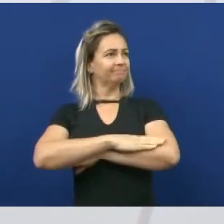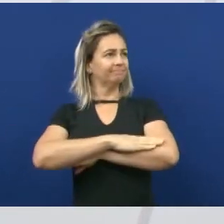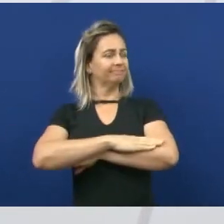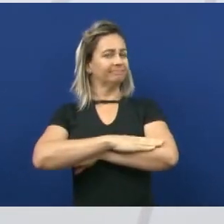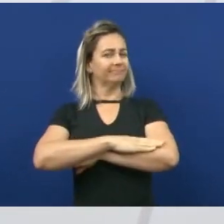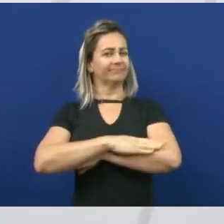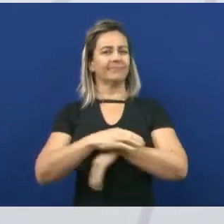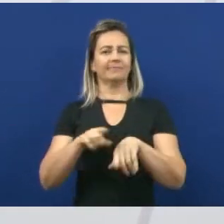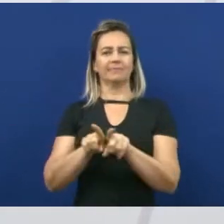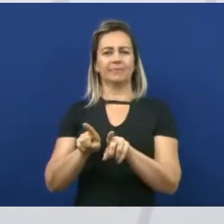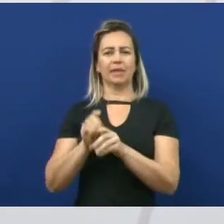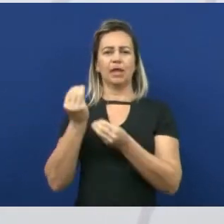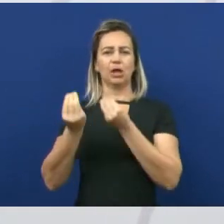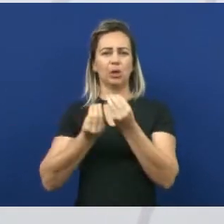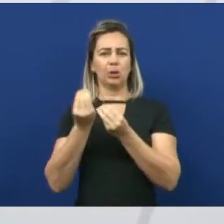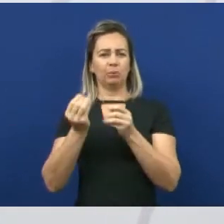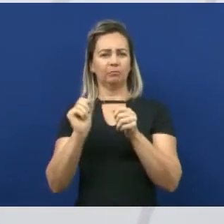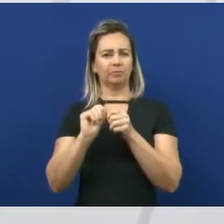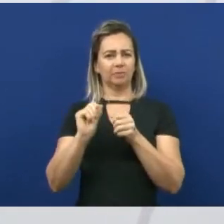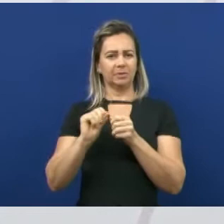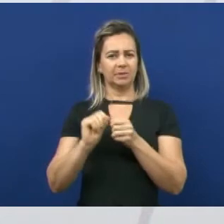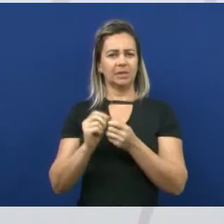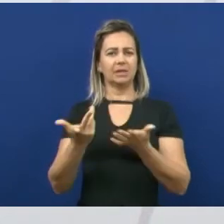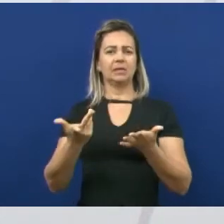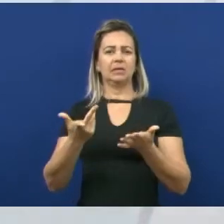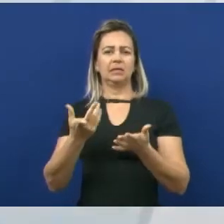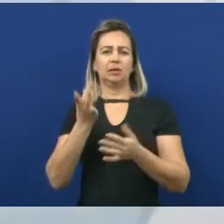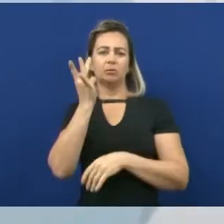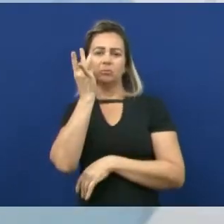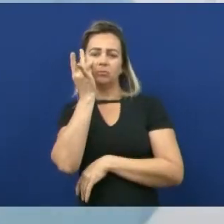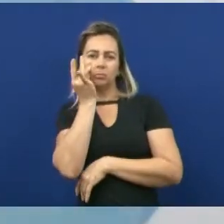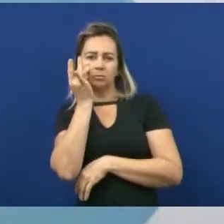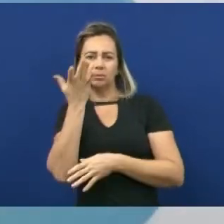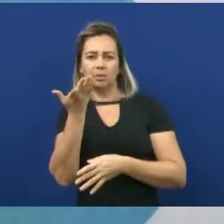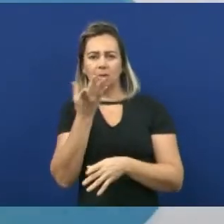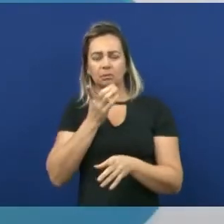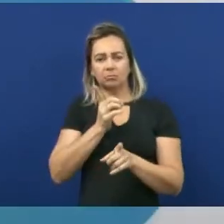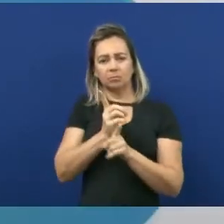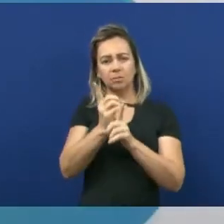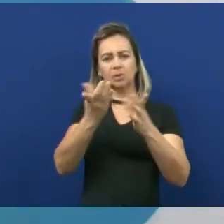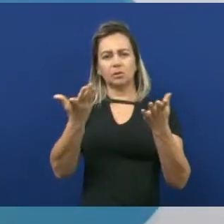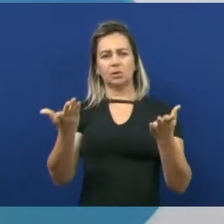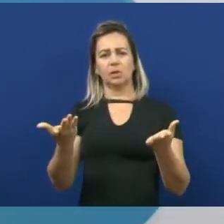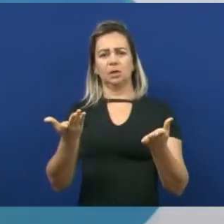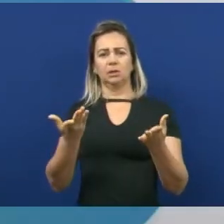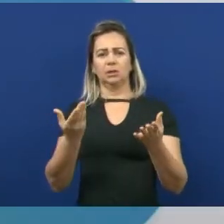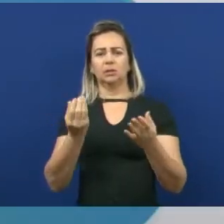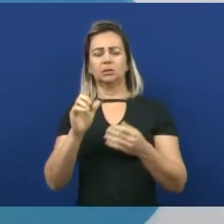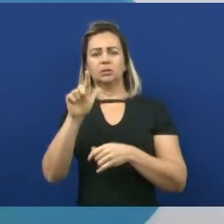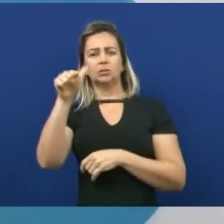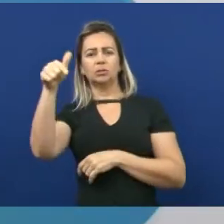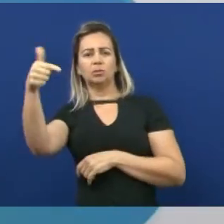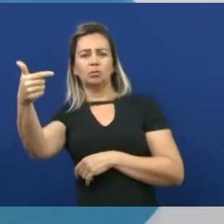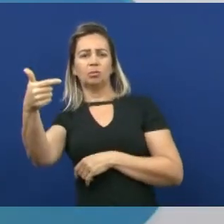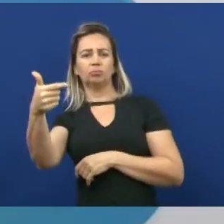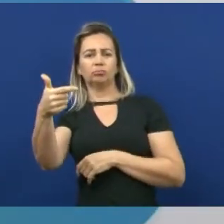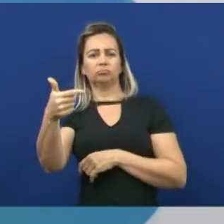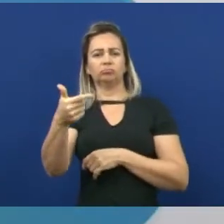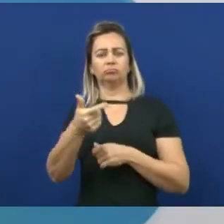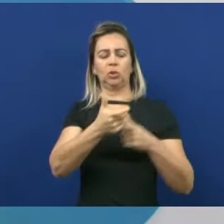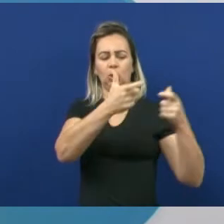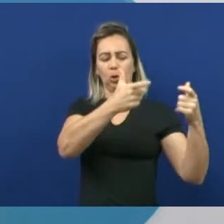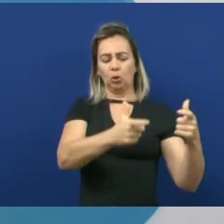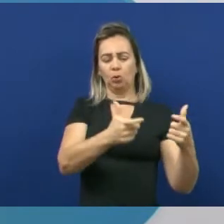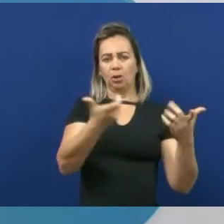O quadro da Mona Lisa, o original, encontra-se no Museu do Louvre, em